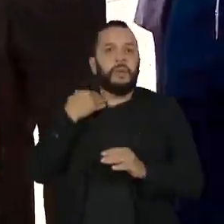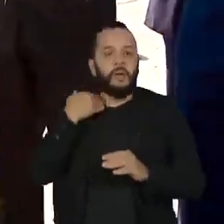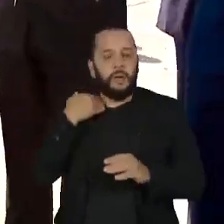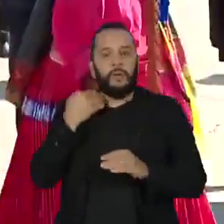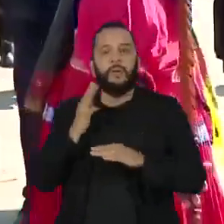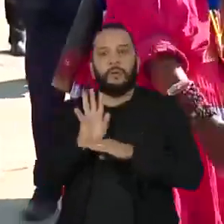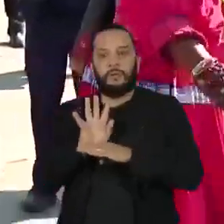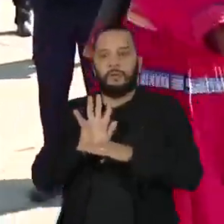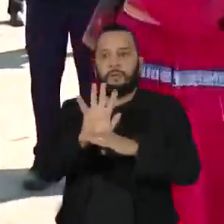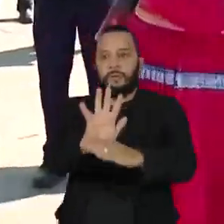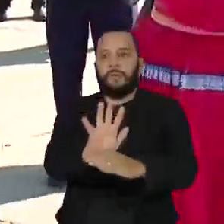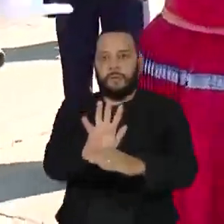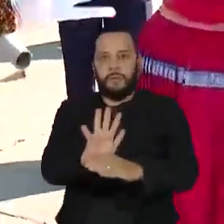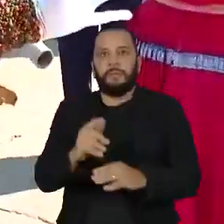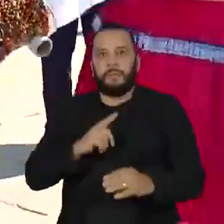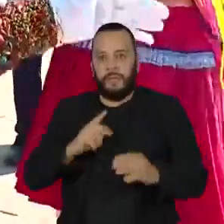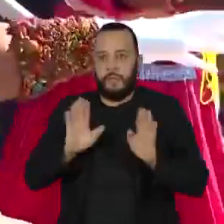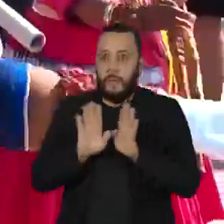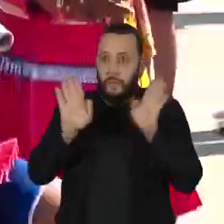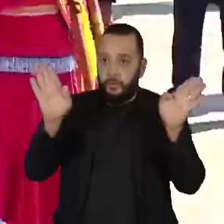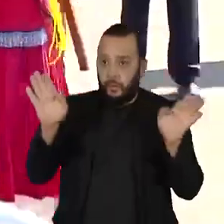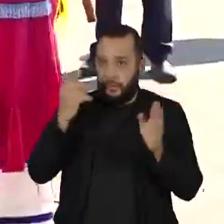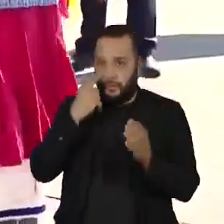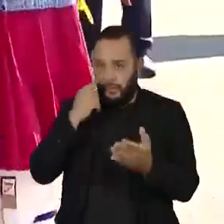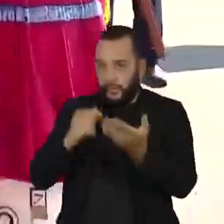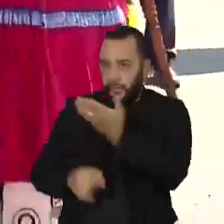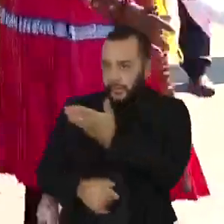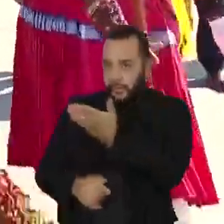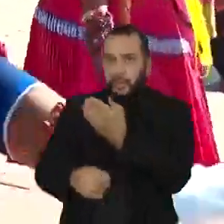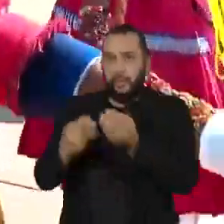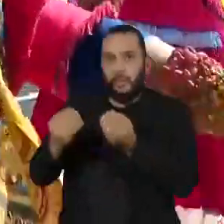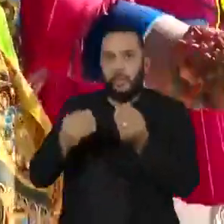no aeroporto com uma apresentação típica africana